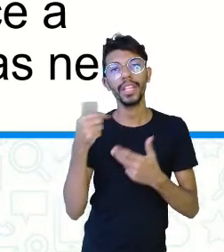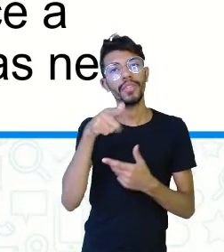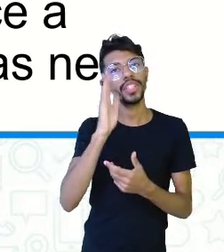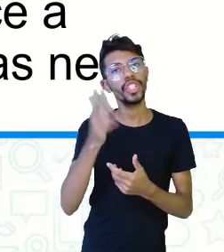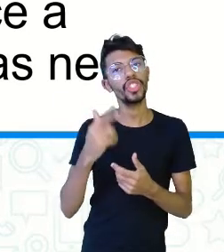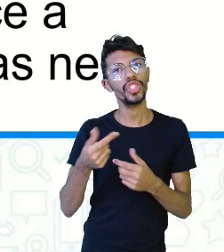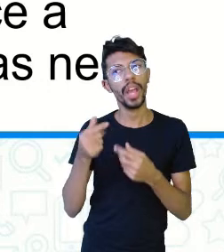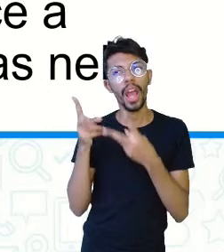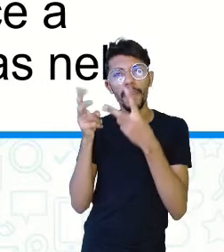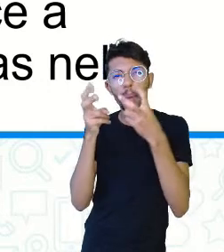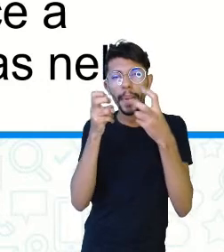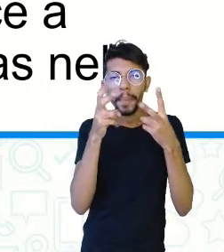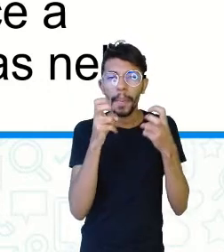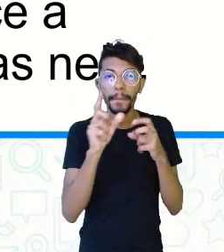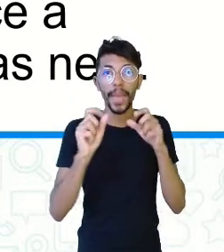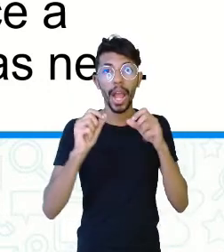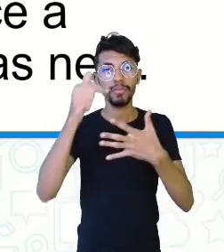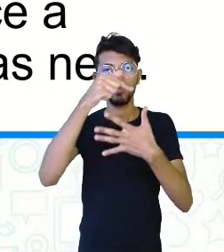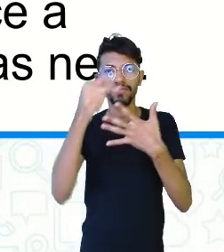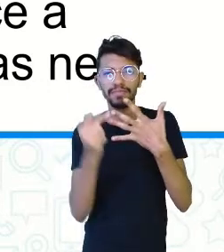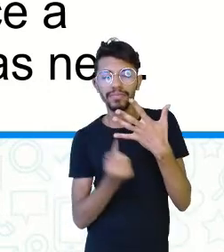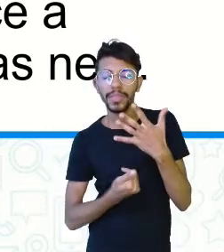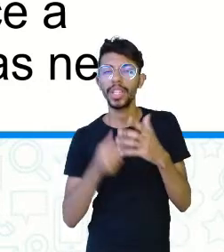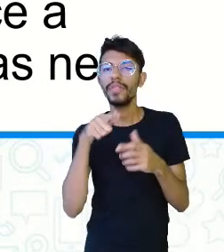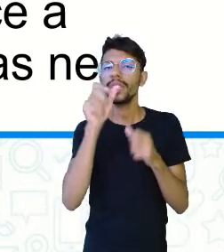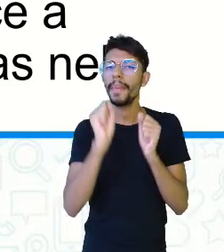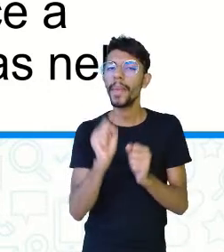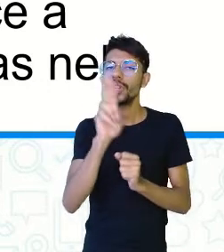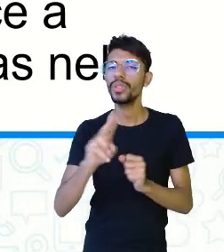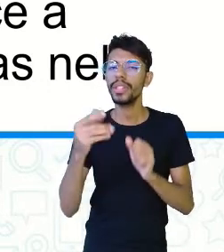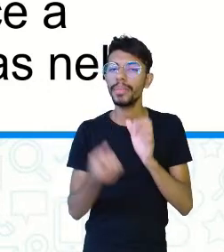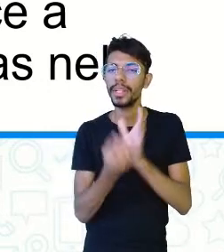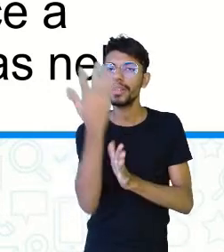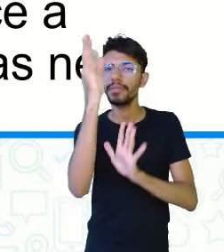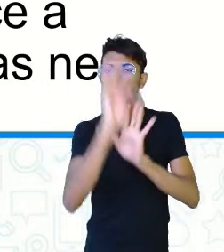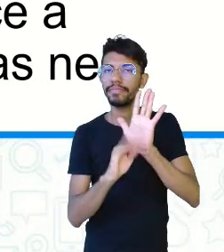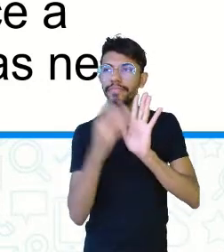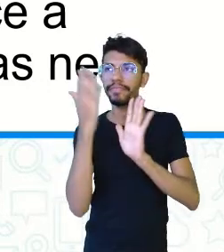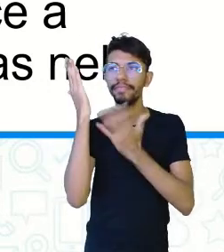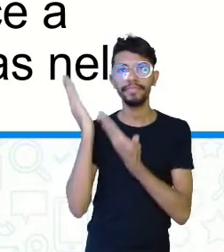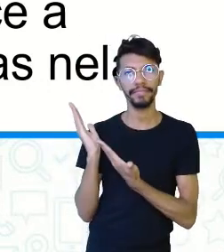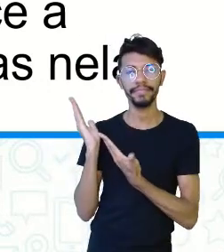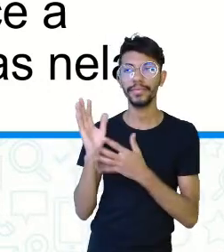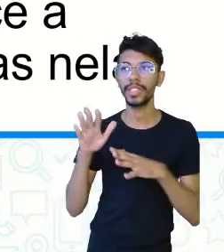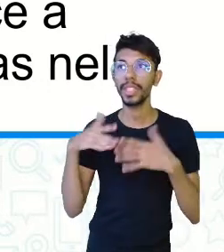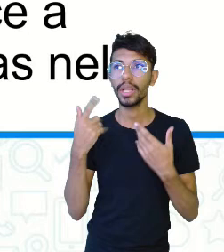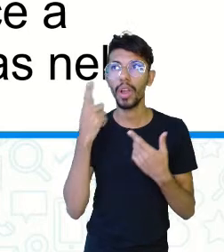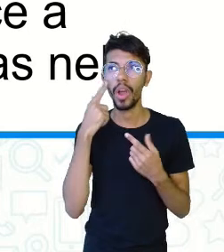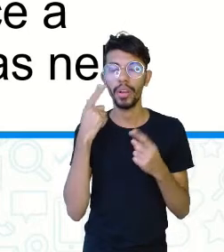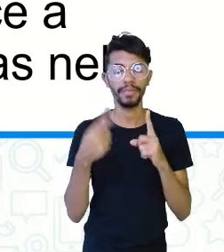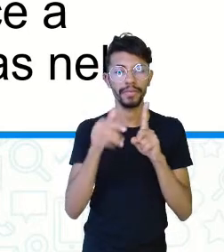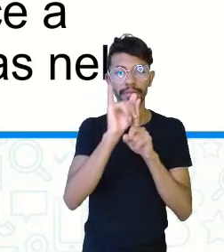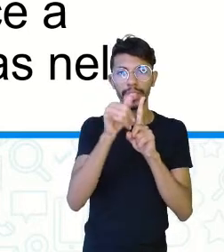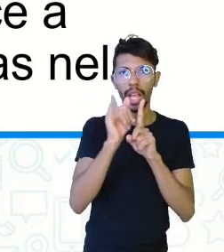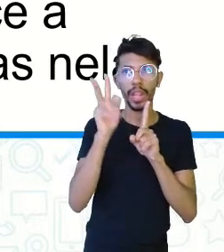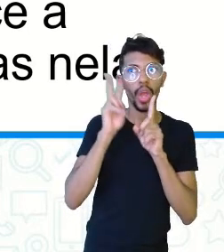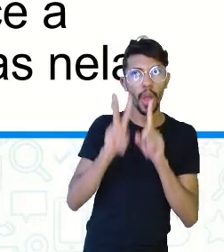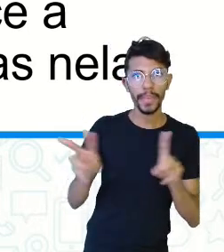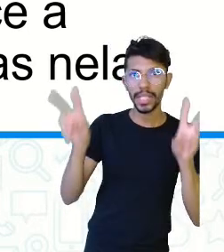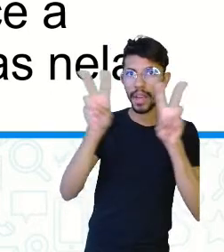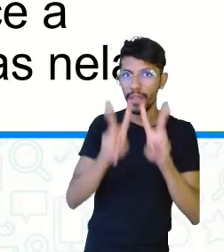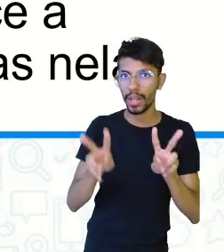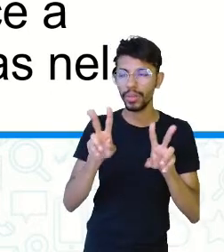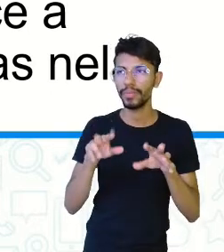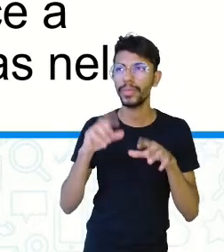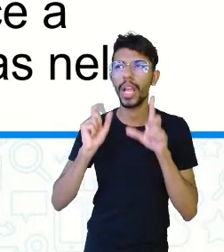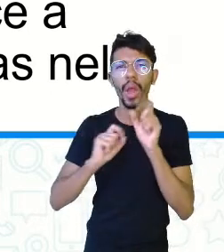esse gênero textual. Vamos começar pelo narrador observador. É aquele que conhece a história, mas